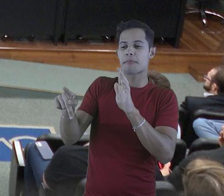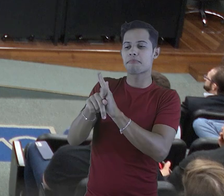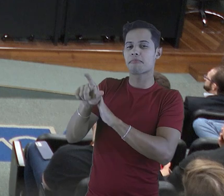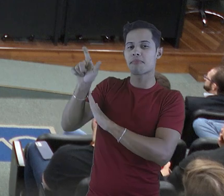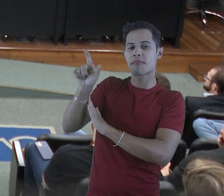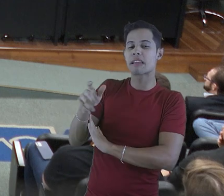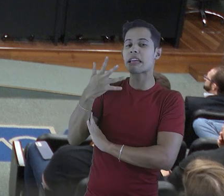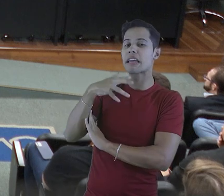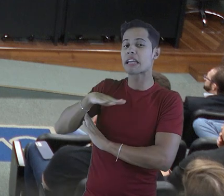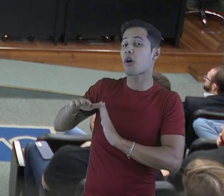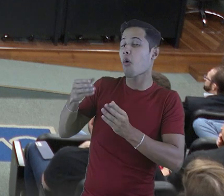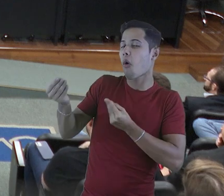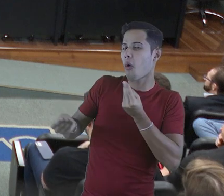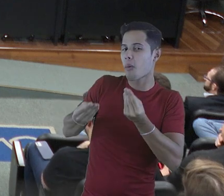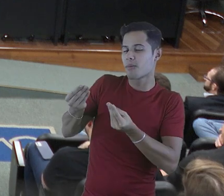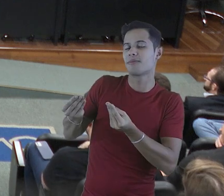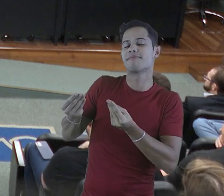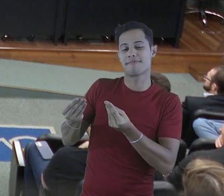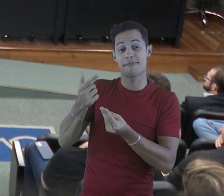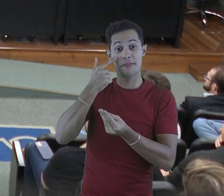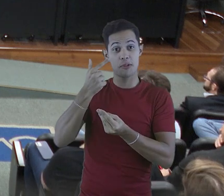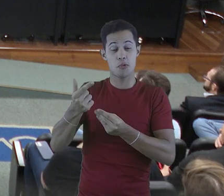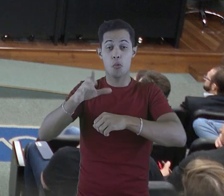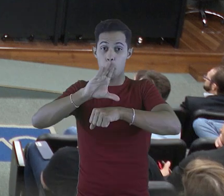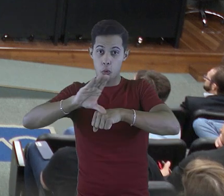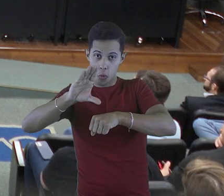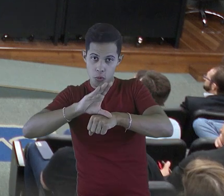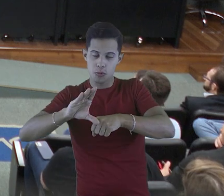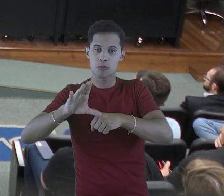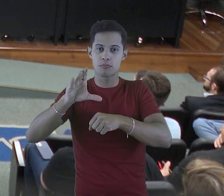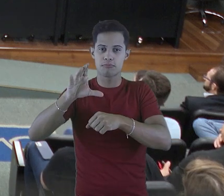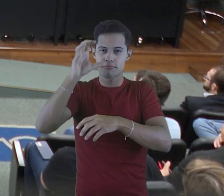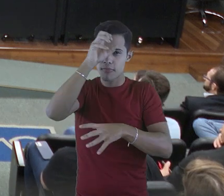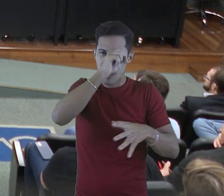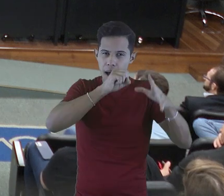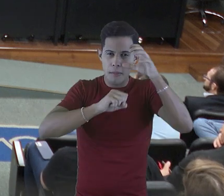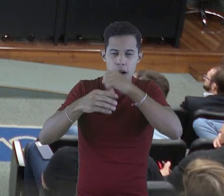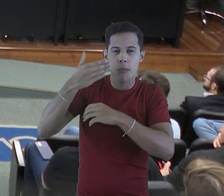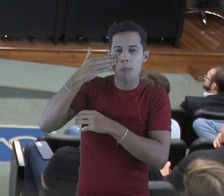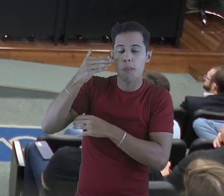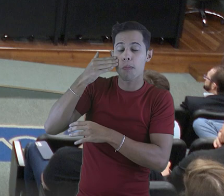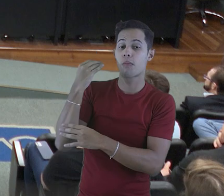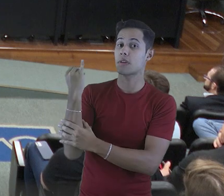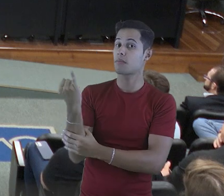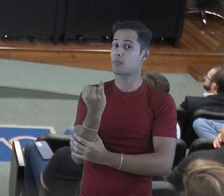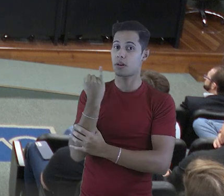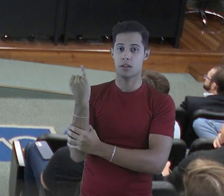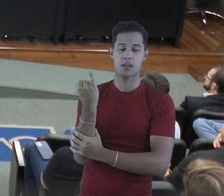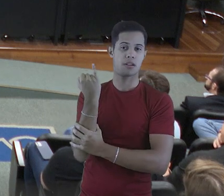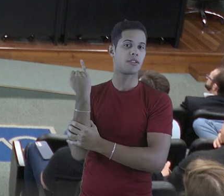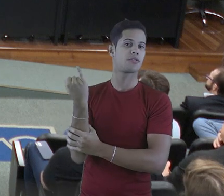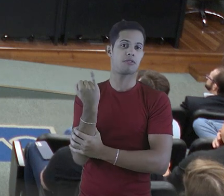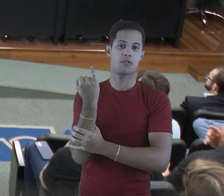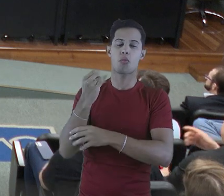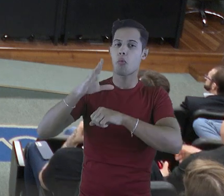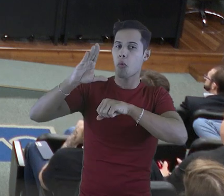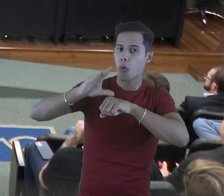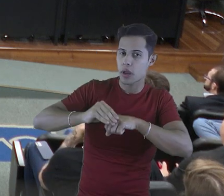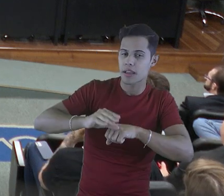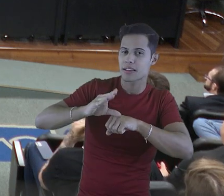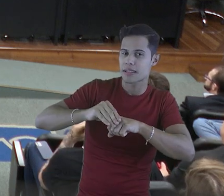não que esta esteja sendo uma capacitação inicial mas o conhecimento sobre o tema então tem que partir para isso